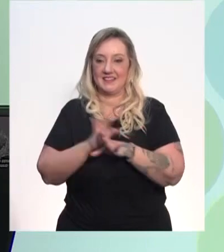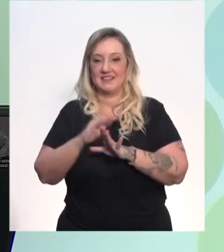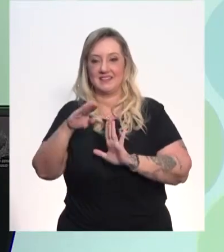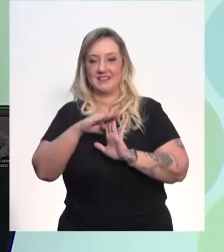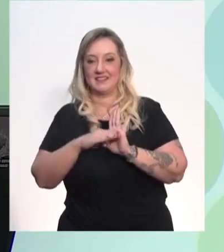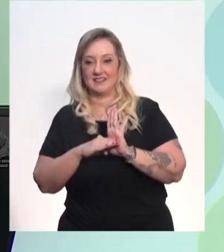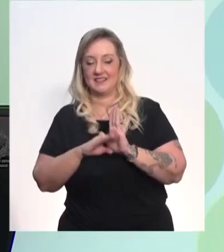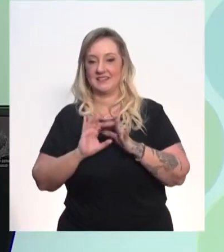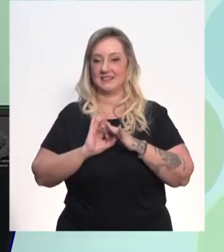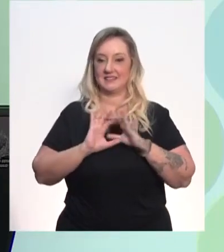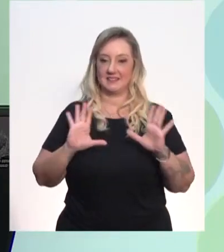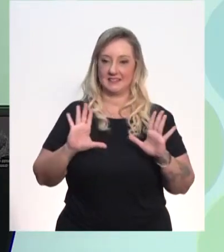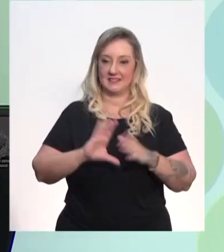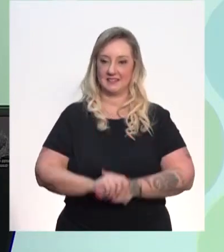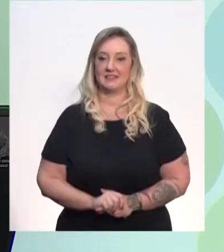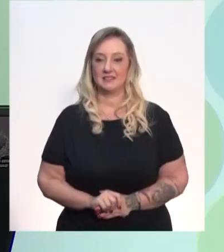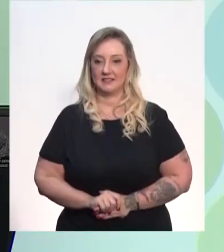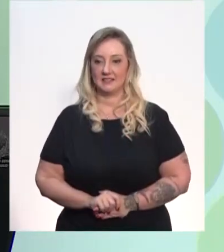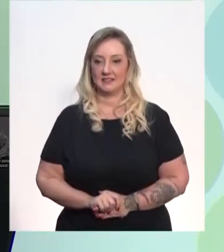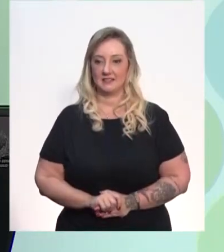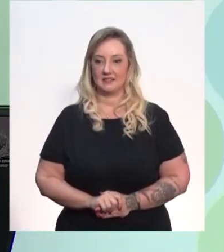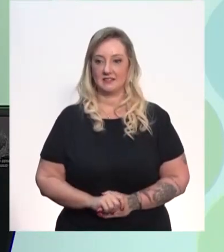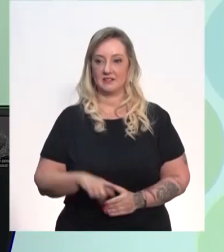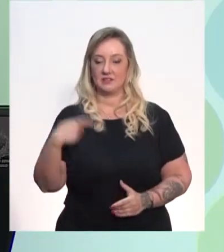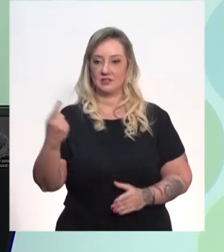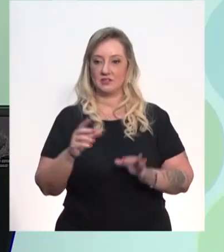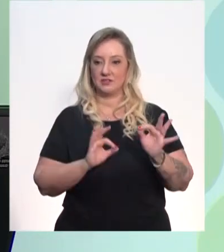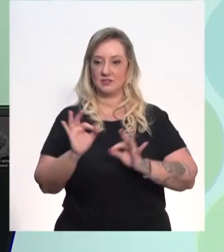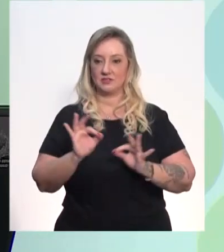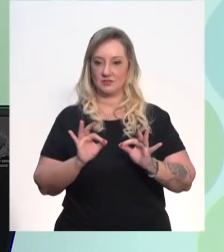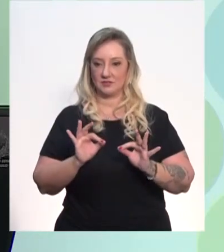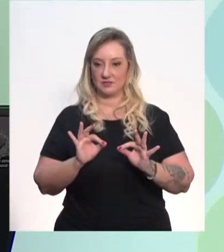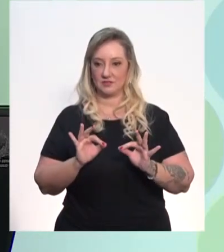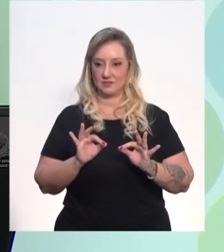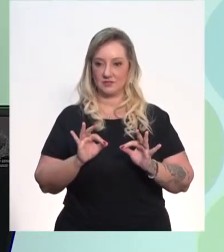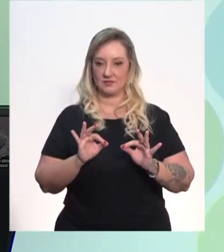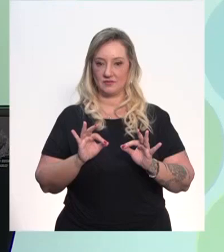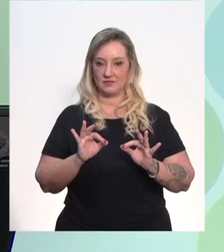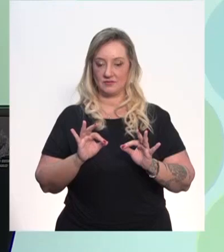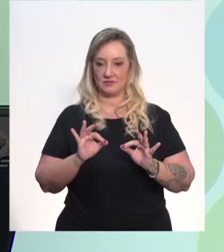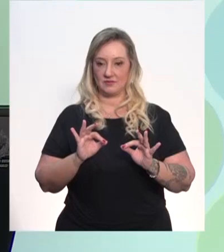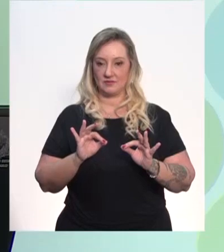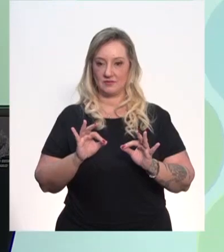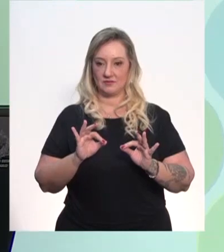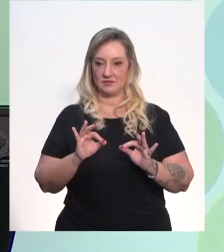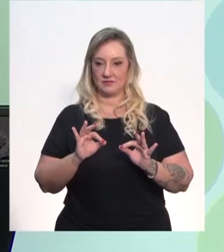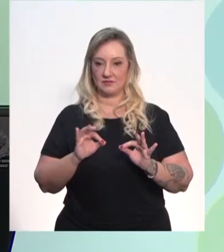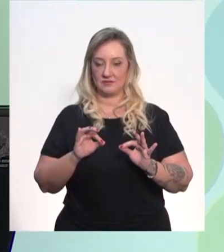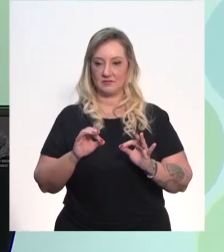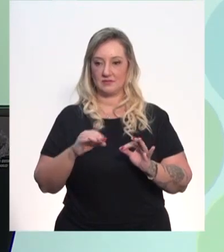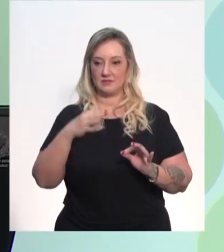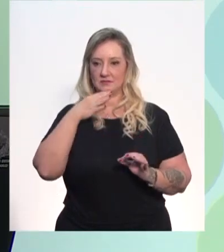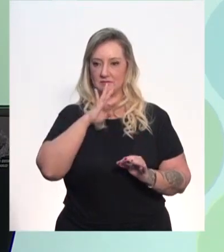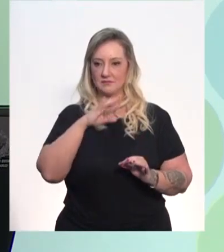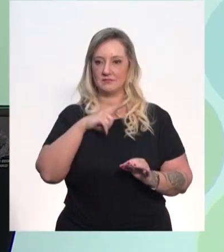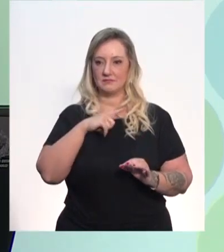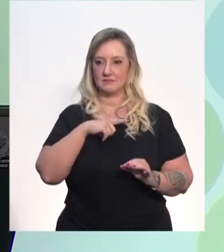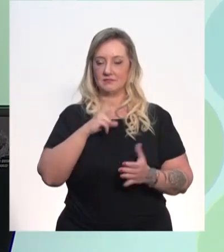lembro aqui que no dia 16 esse número já foi atualizado, né? Nós tínhamos cerca de 58